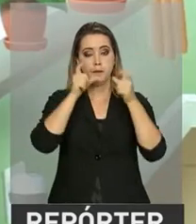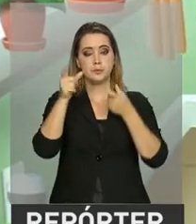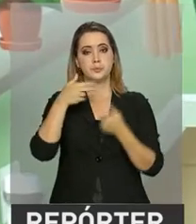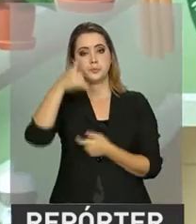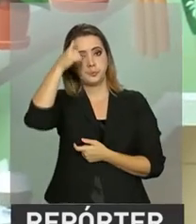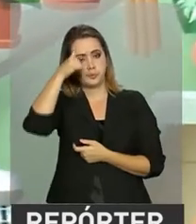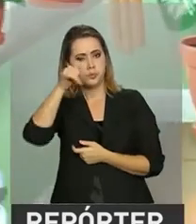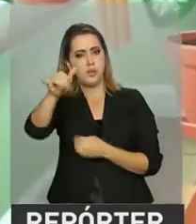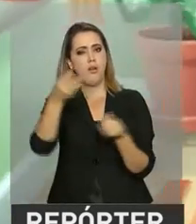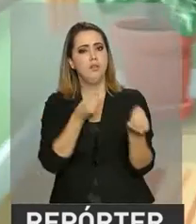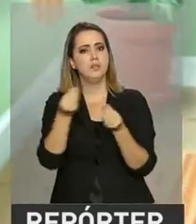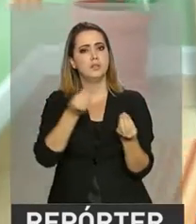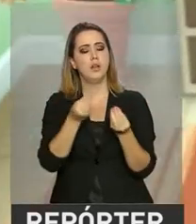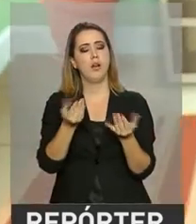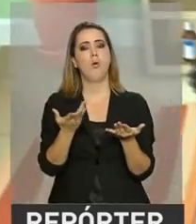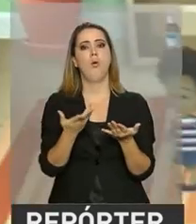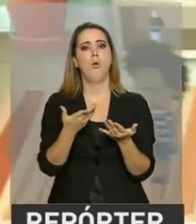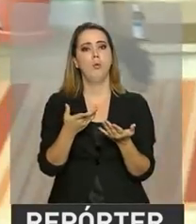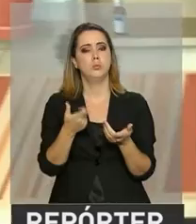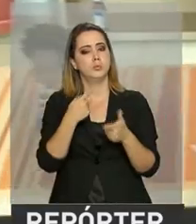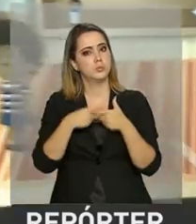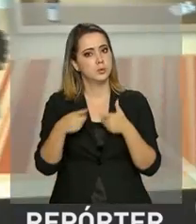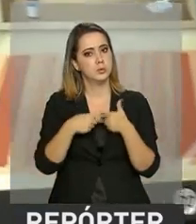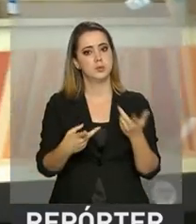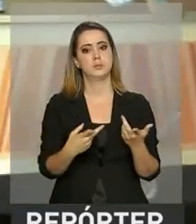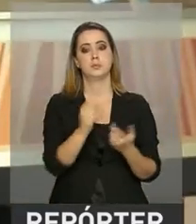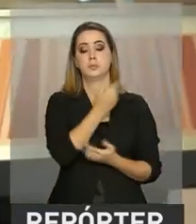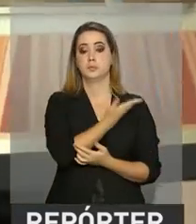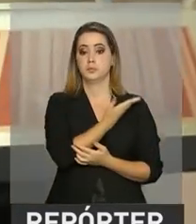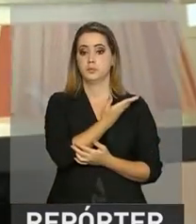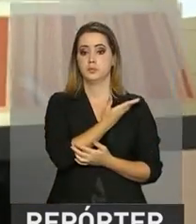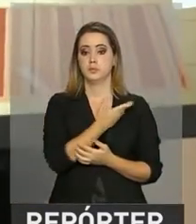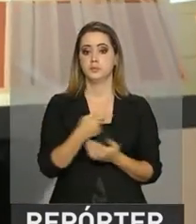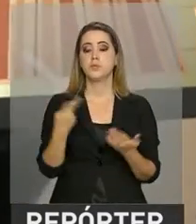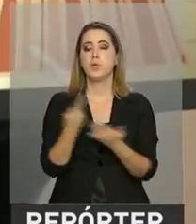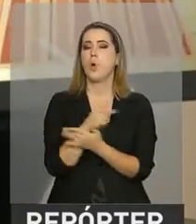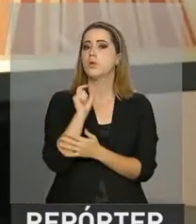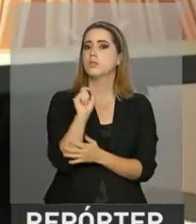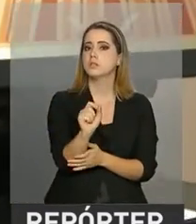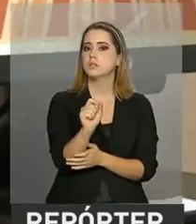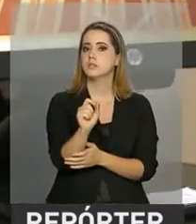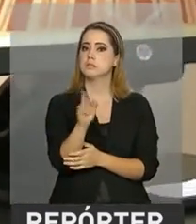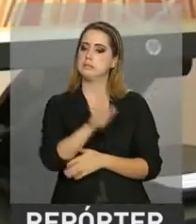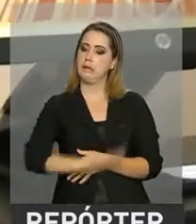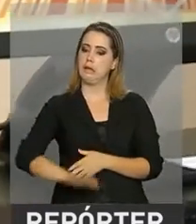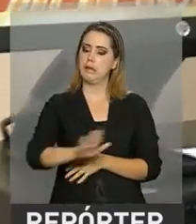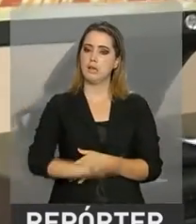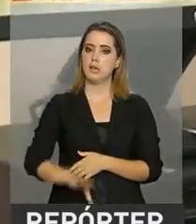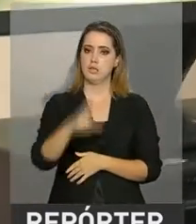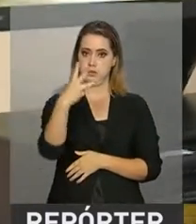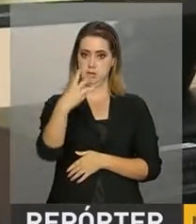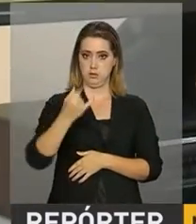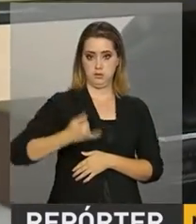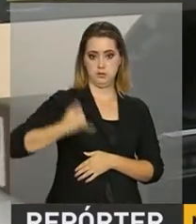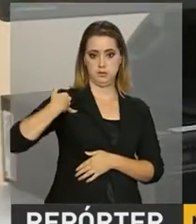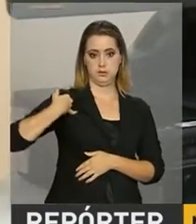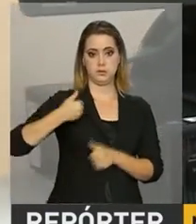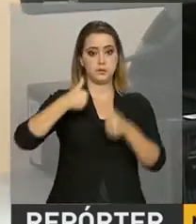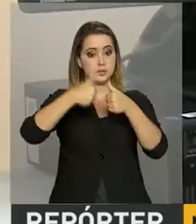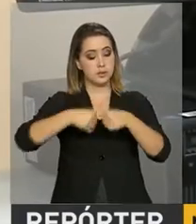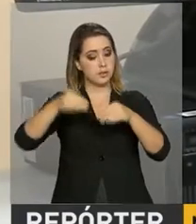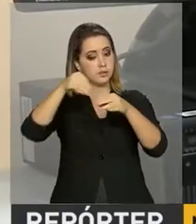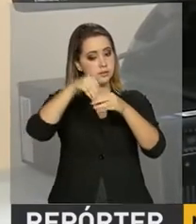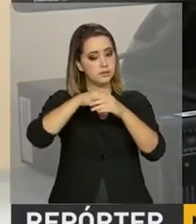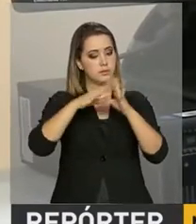foi desenvolvido este jogo digital. O jogo funciona assim. Aninha é uma criança de 3 anos que está dentro